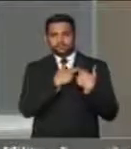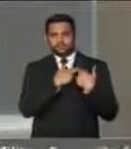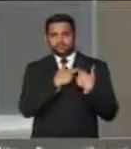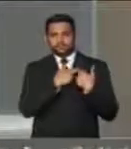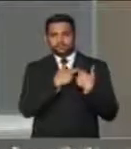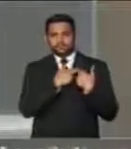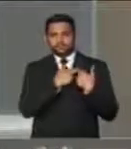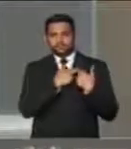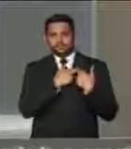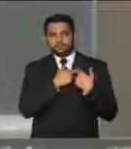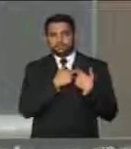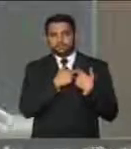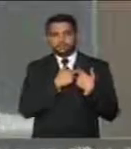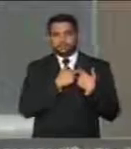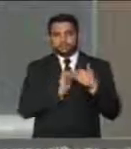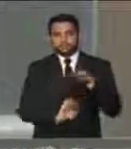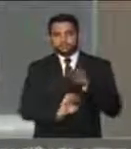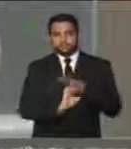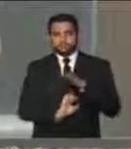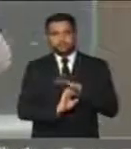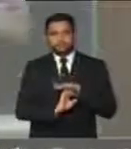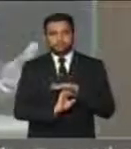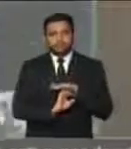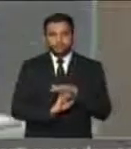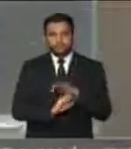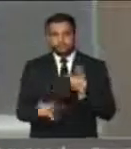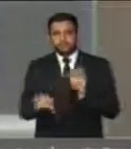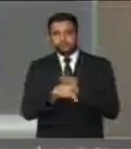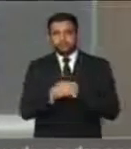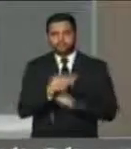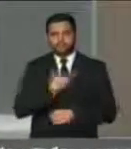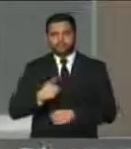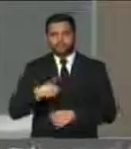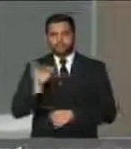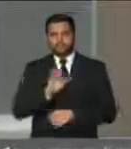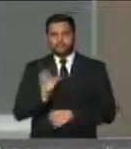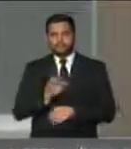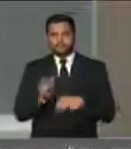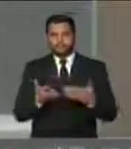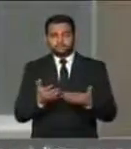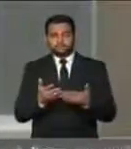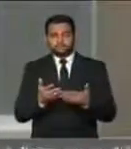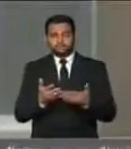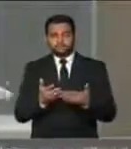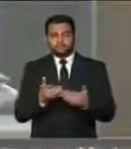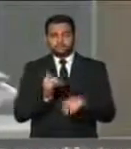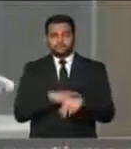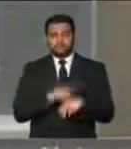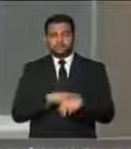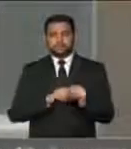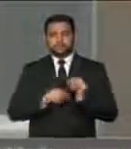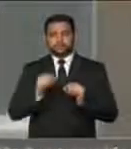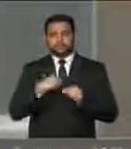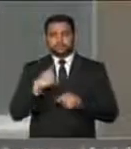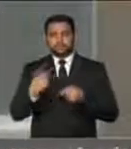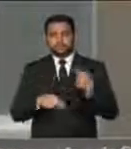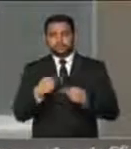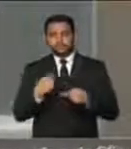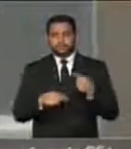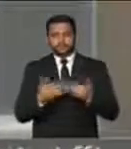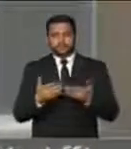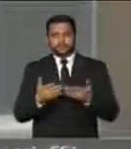responsabilidade das empresas e do próprio governo federal. No momento em que a gente está